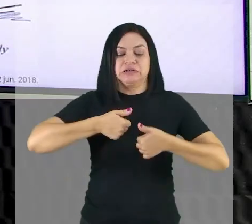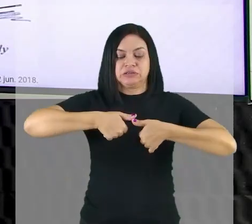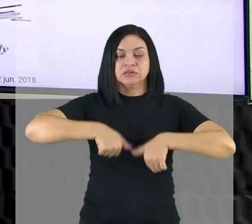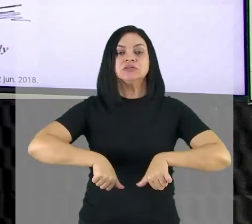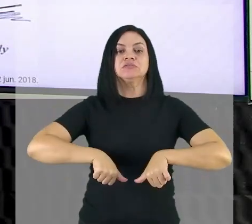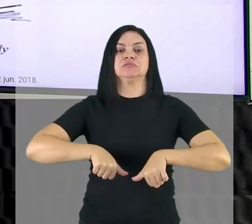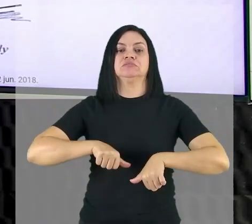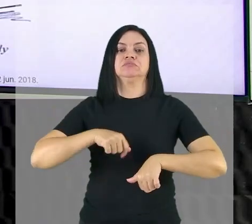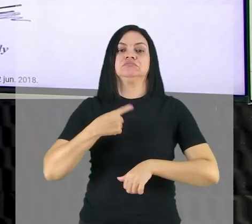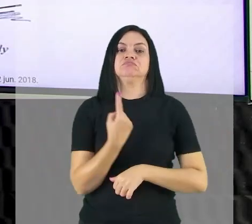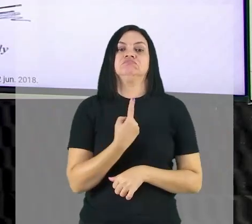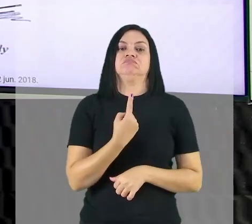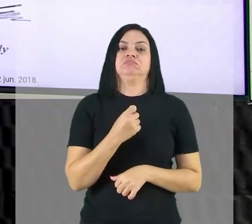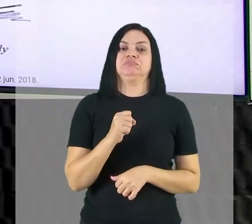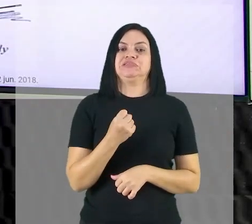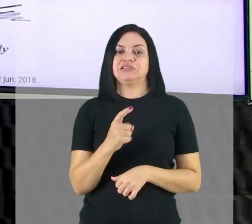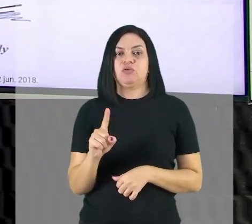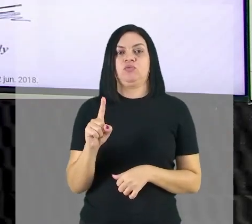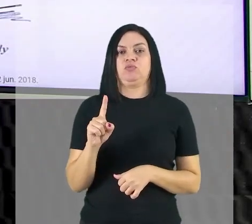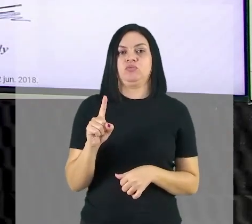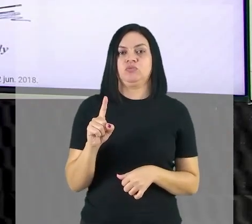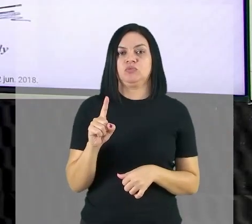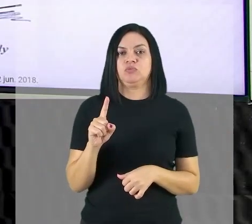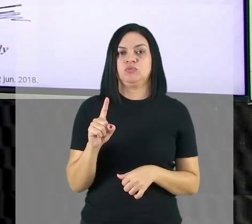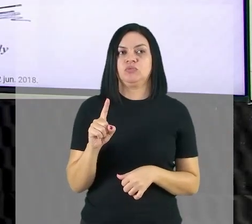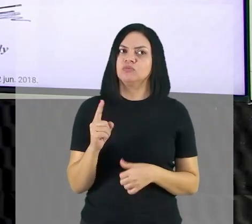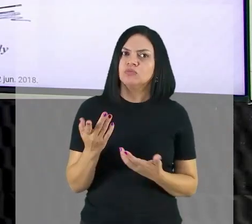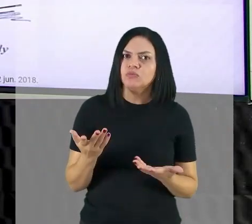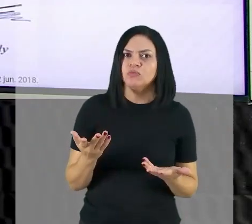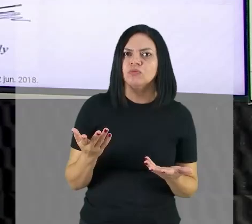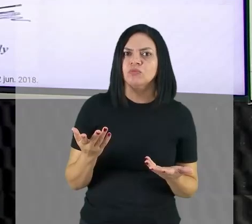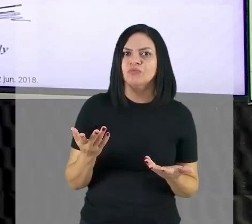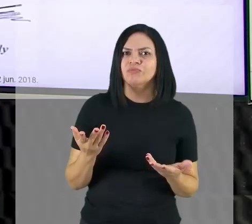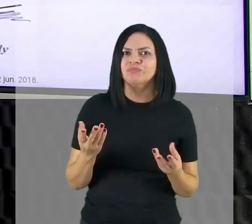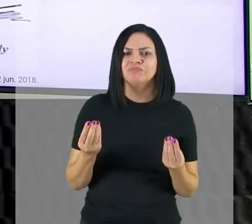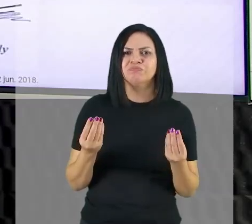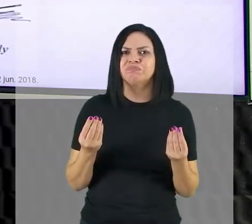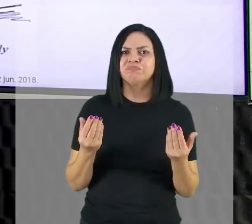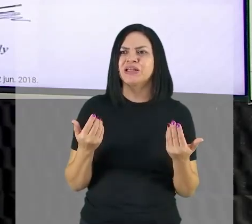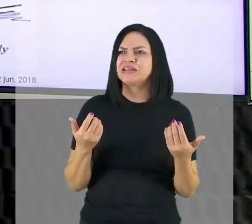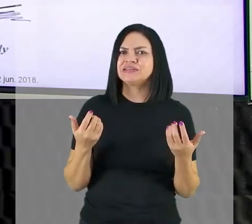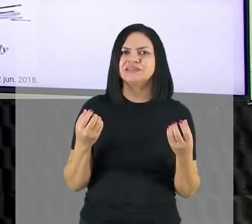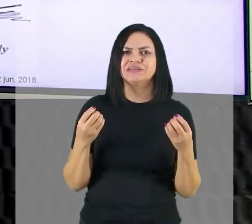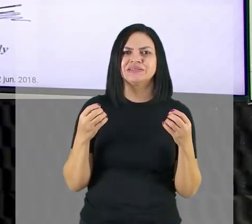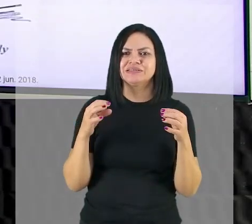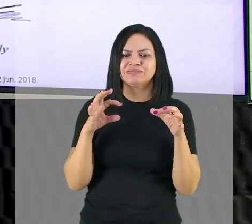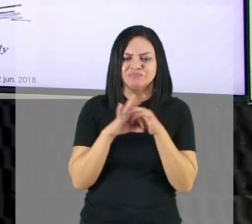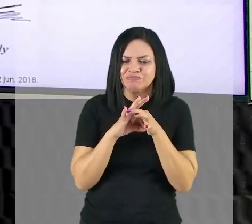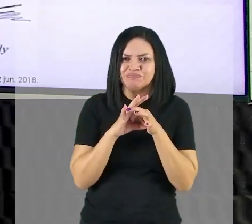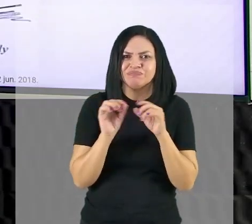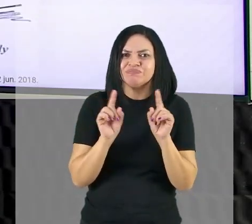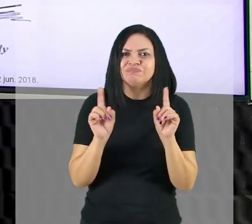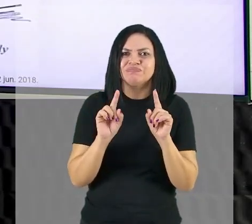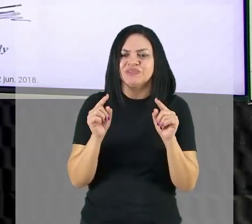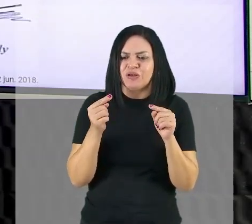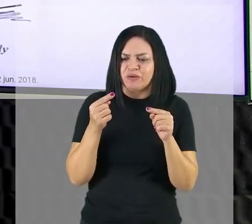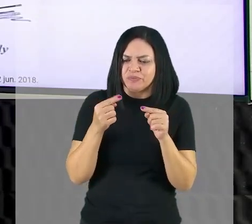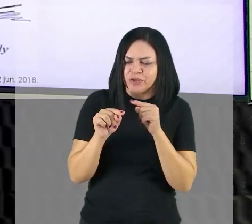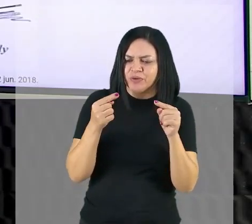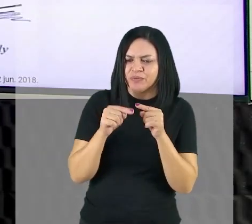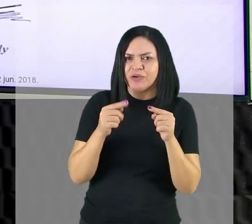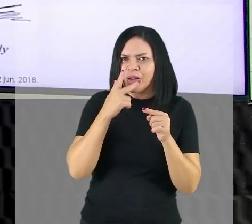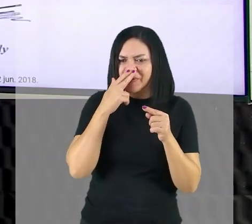permanecer são. Ou seja, uma coisa não está batendo com a outra. Eles estão